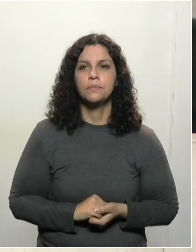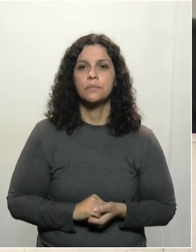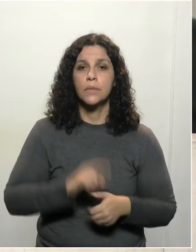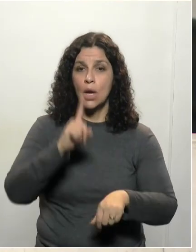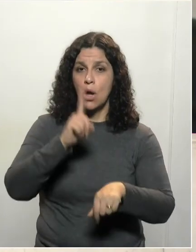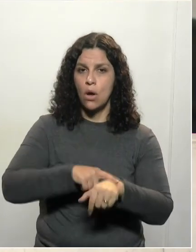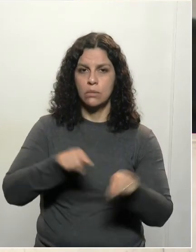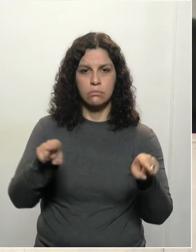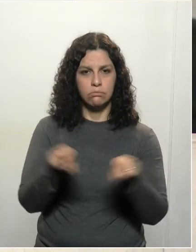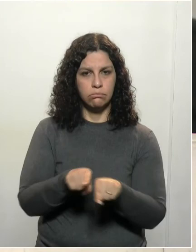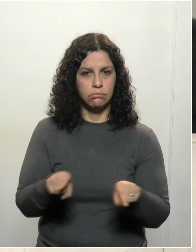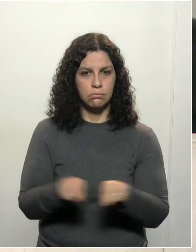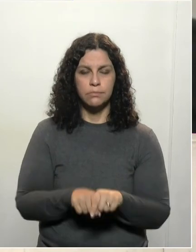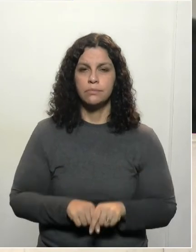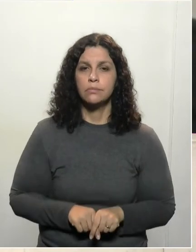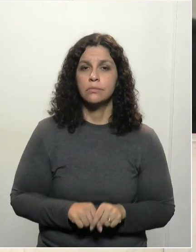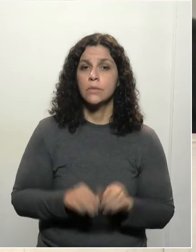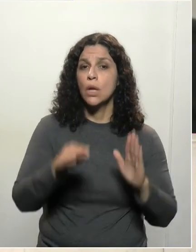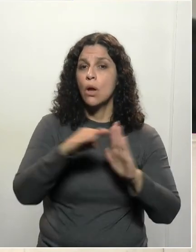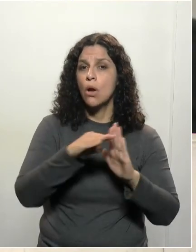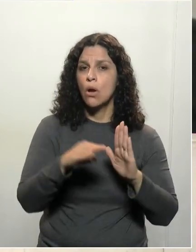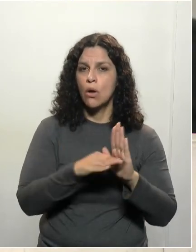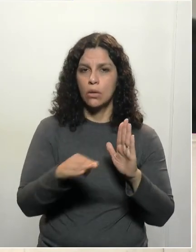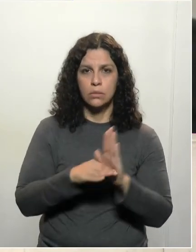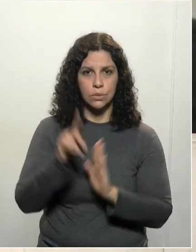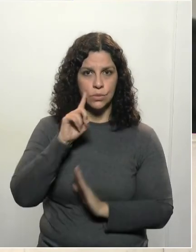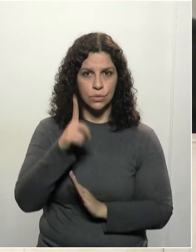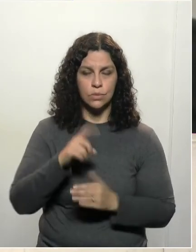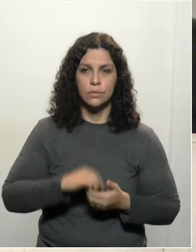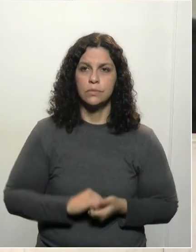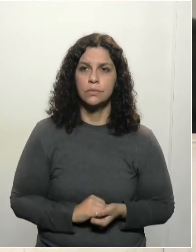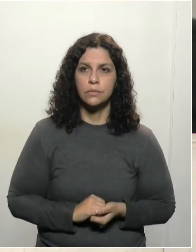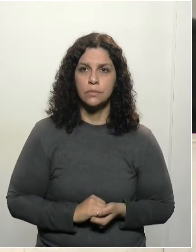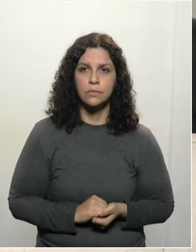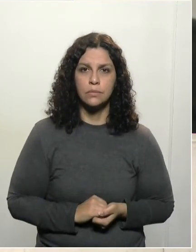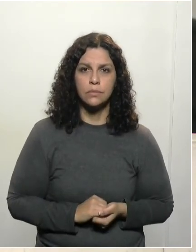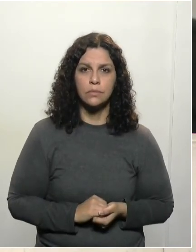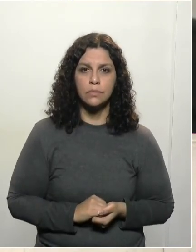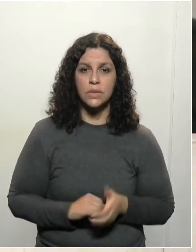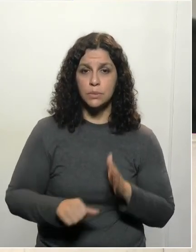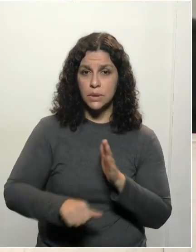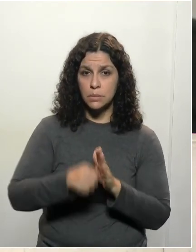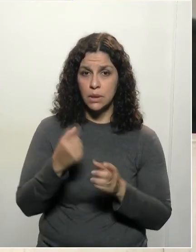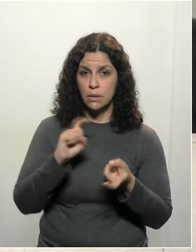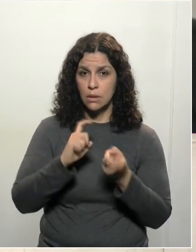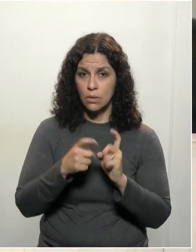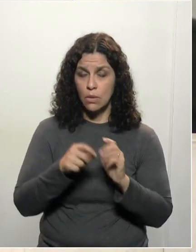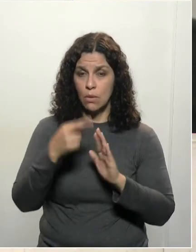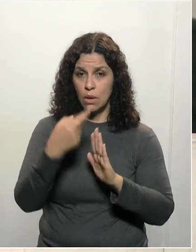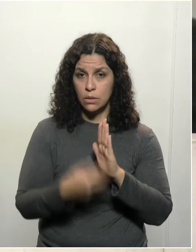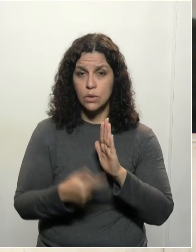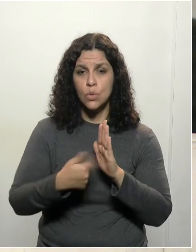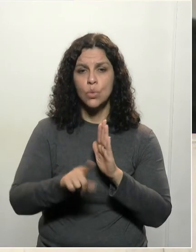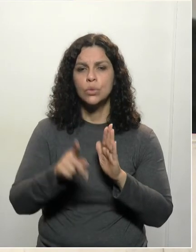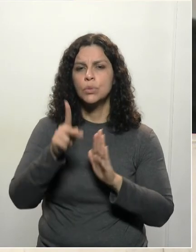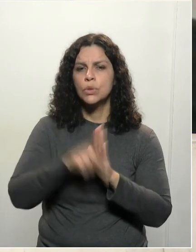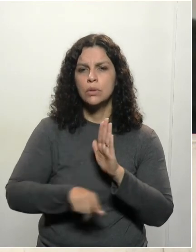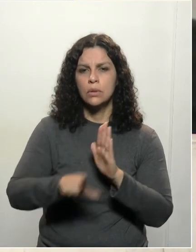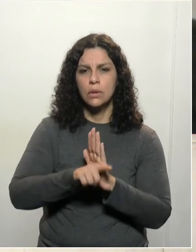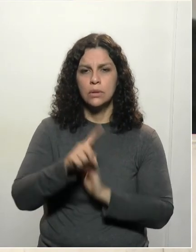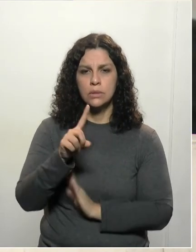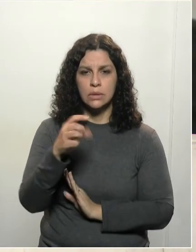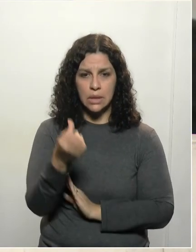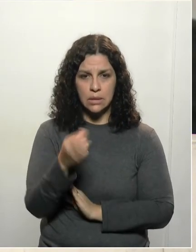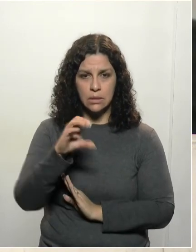horário regimental, com a seguinte ordem do dia. Primeira sessão, redação final dos projetos de leis